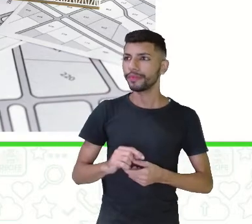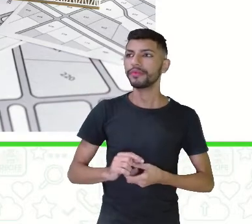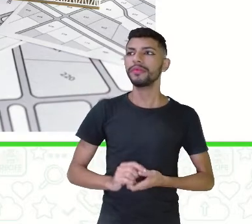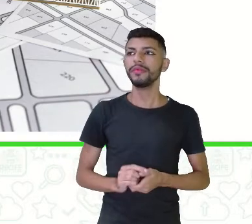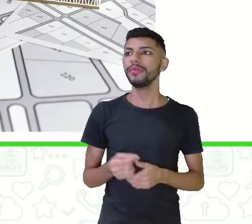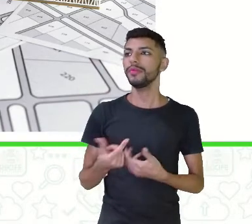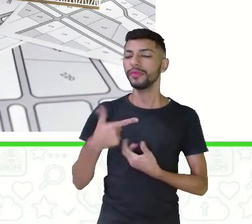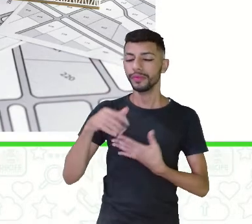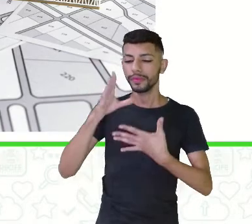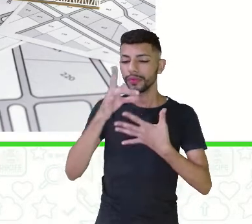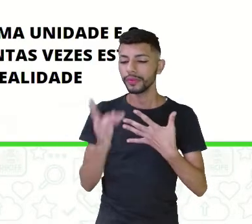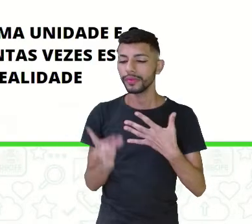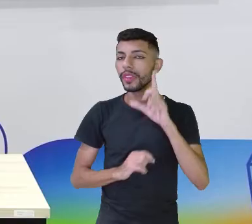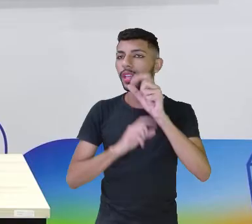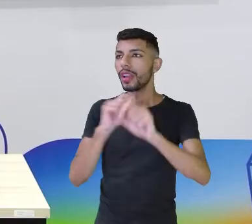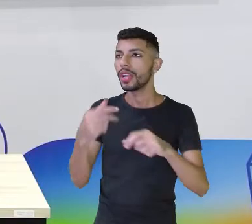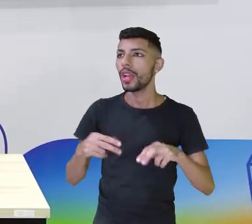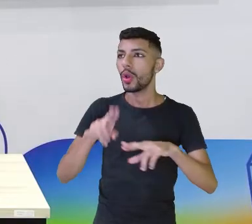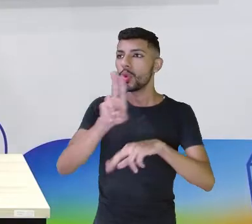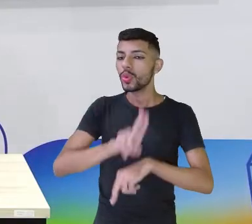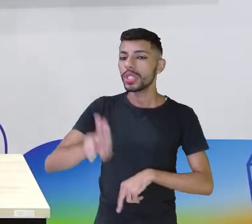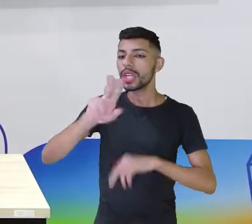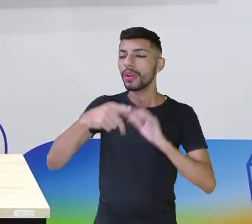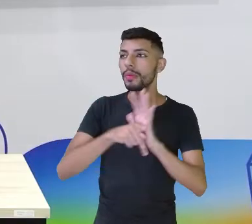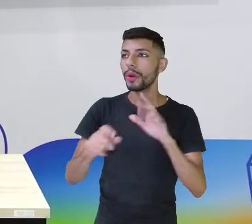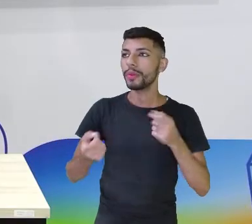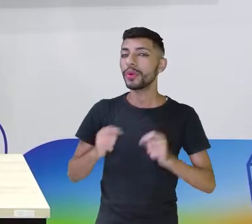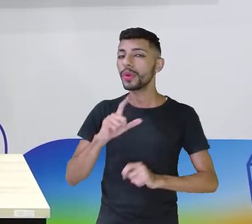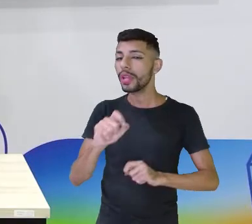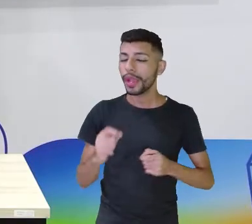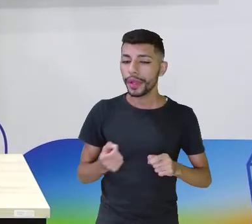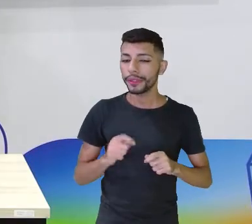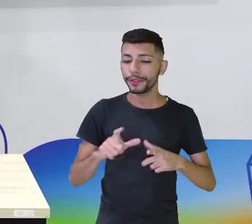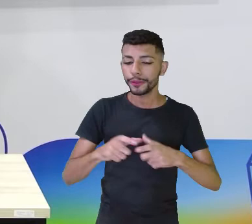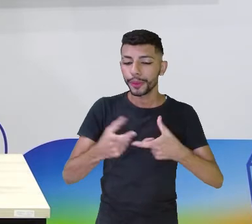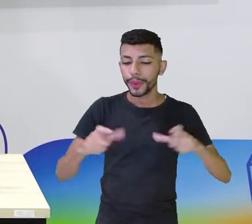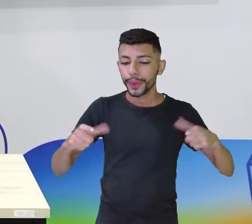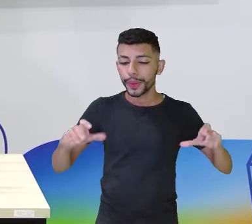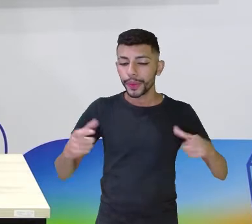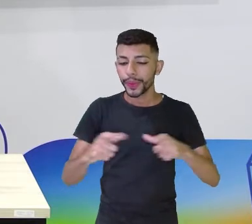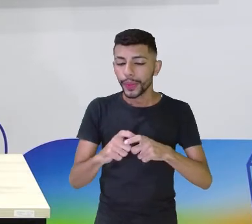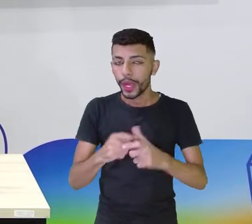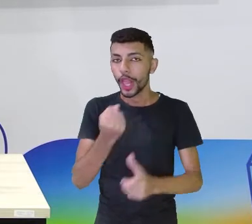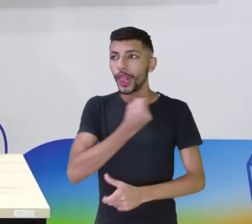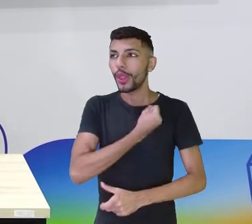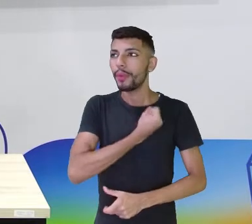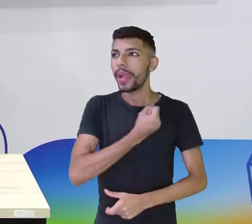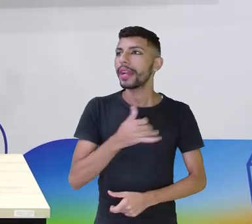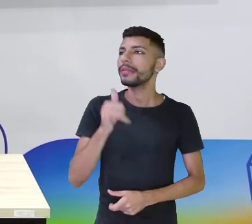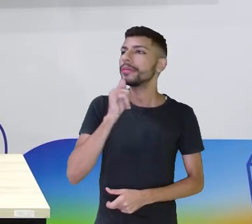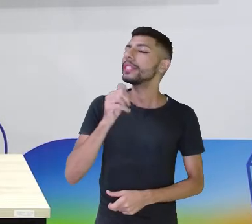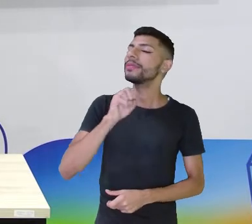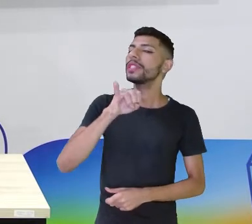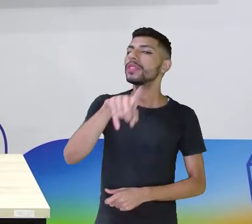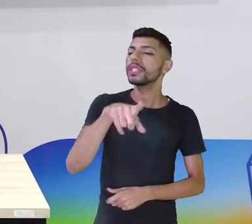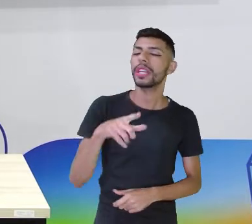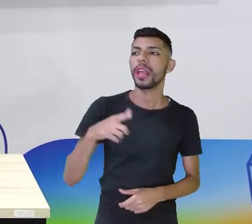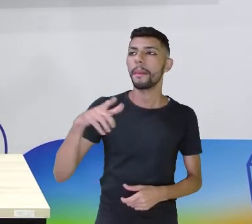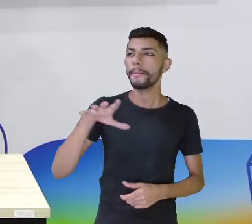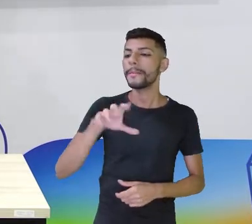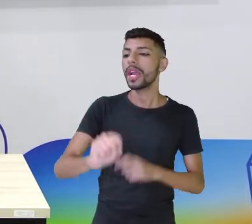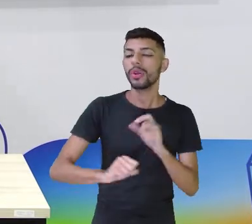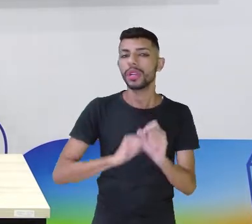de quê? De uma proporção numérica. Então, se você pegar um desenho ou um